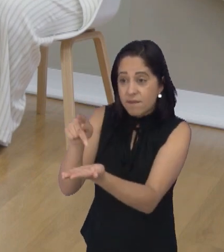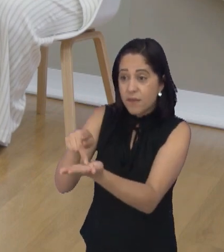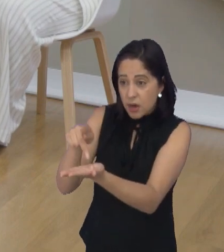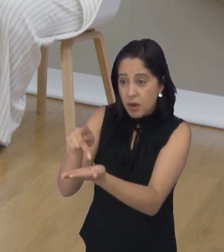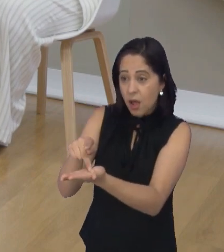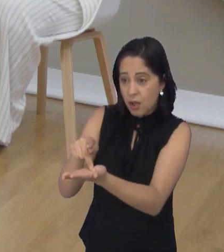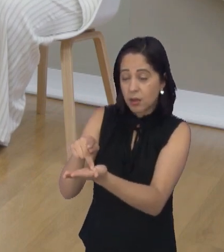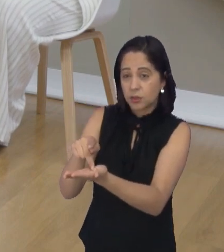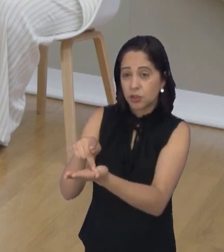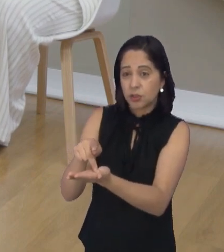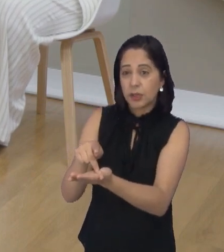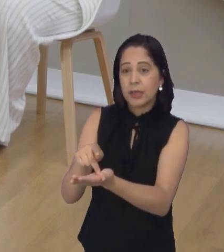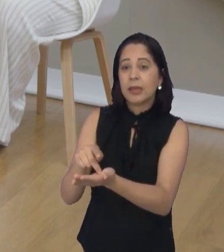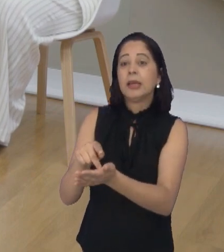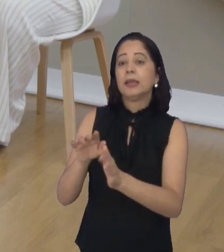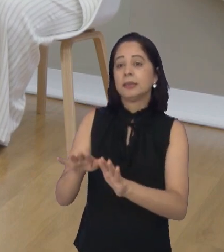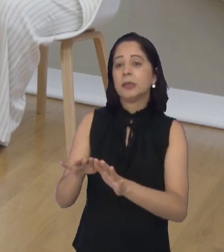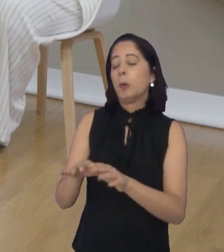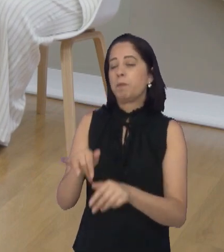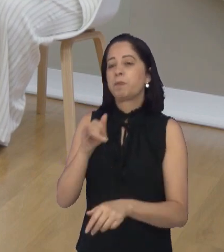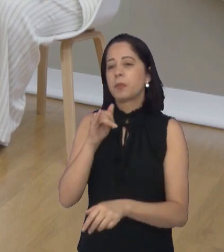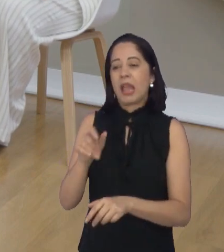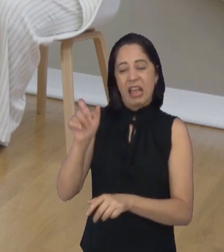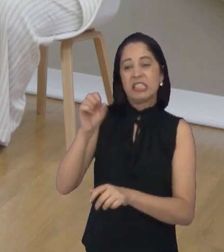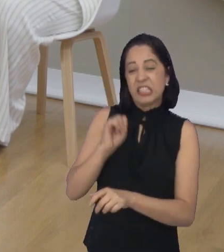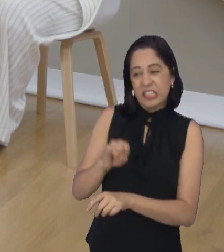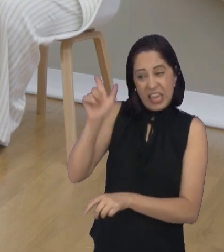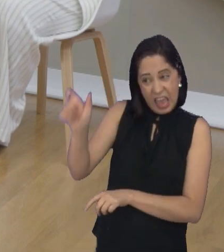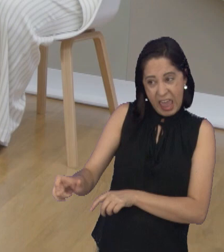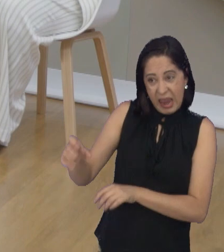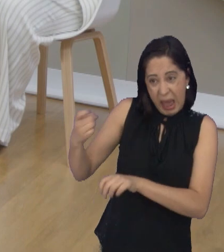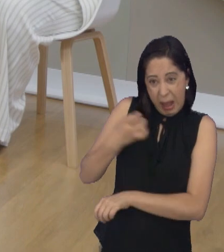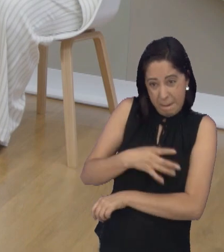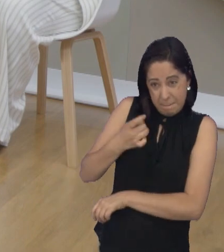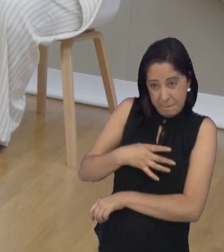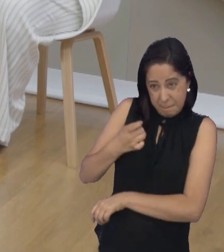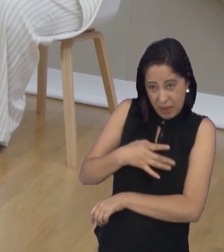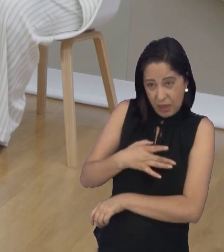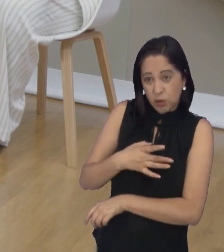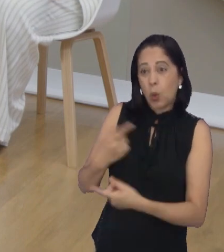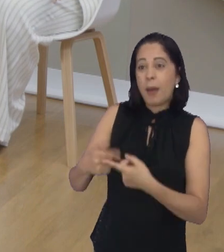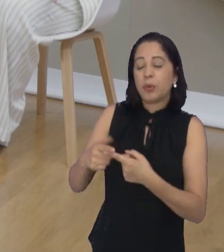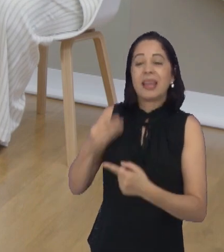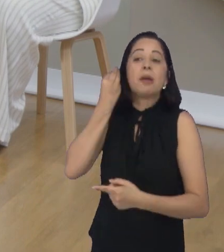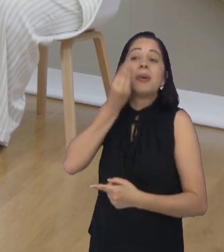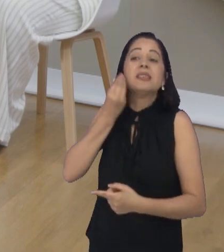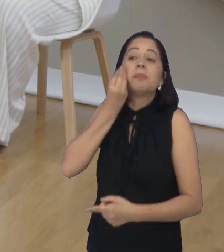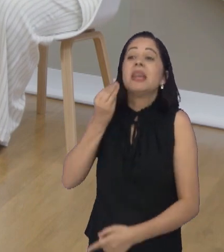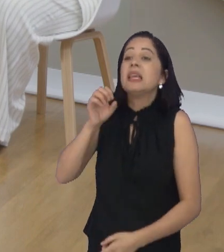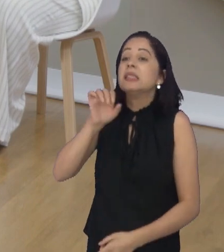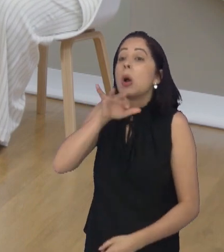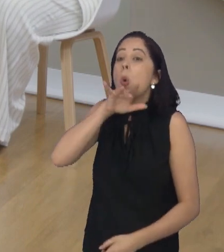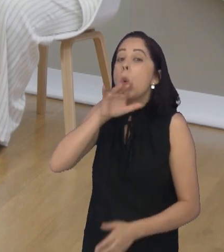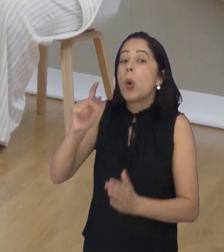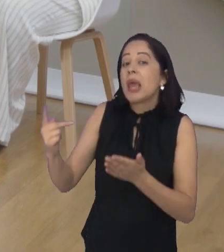para ela. Então, muito provavelmente, uma pessoa que tem muito medo, talvez a experiência dela foi ruim